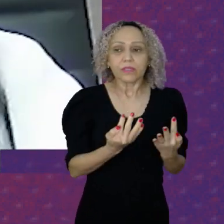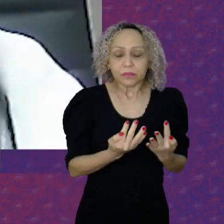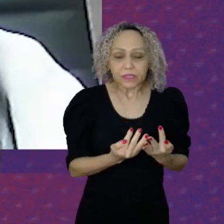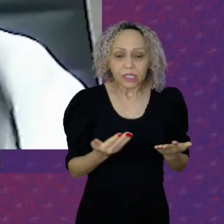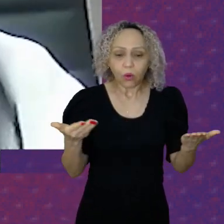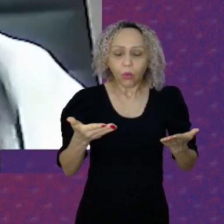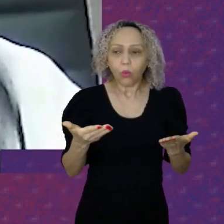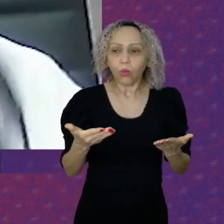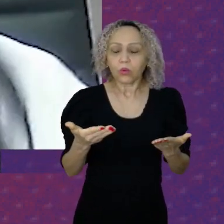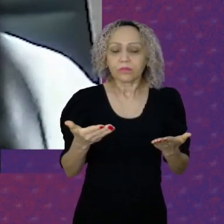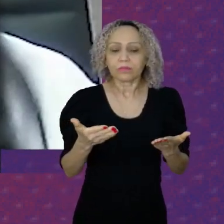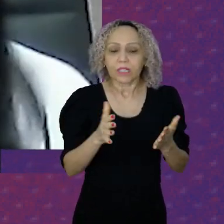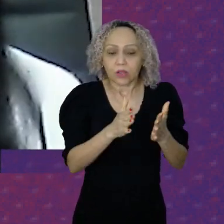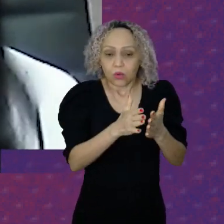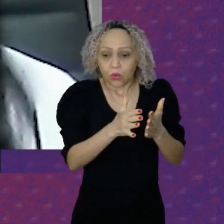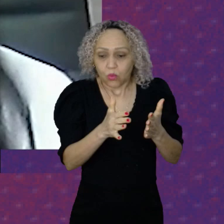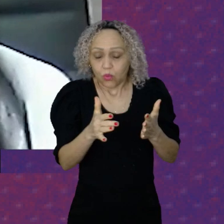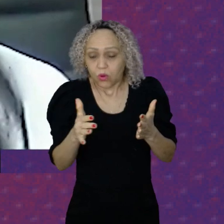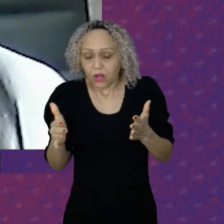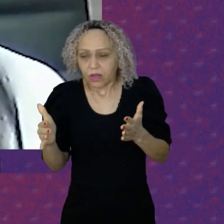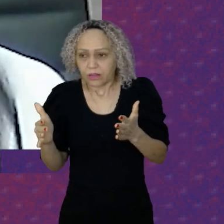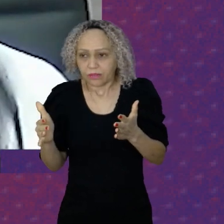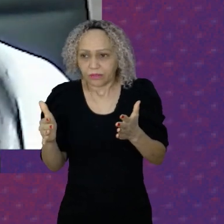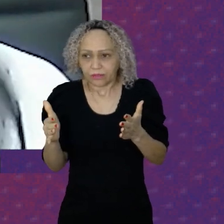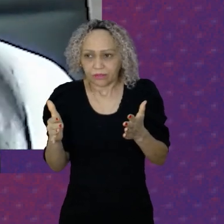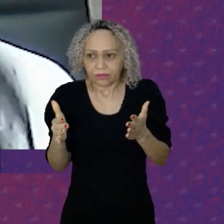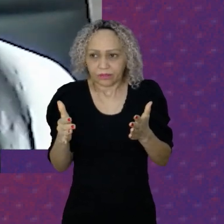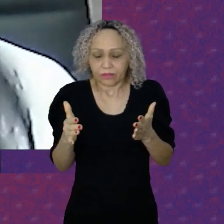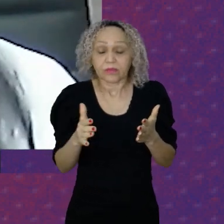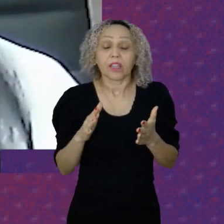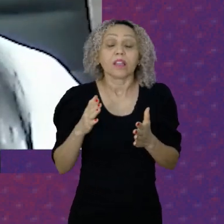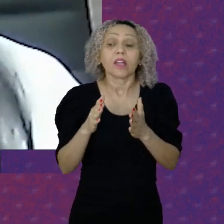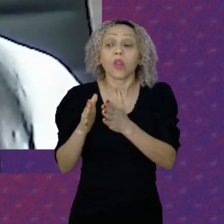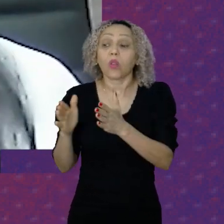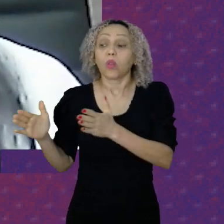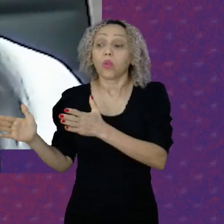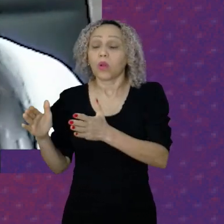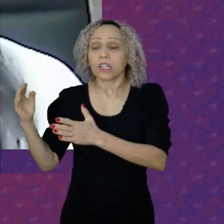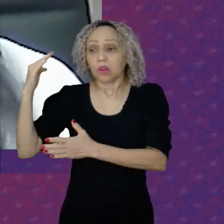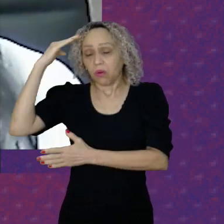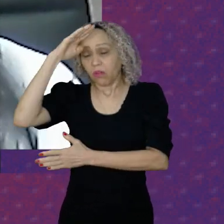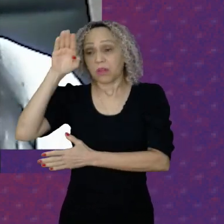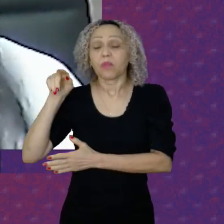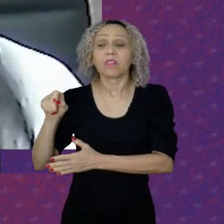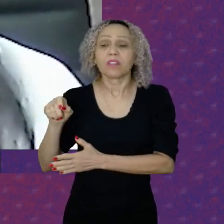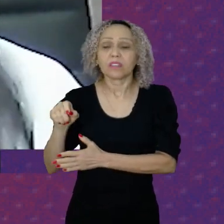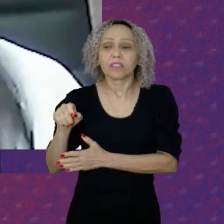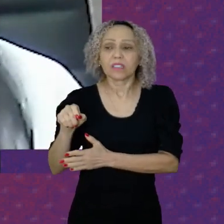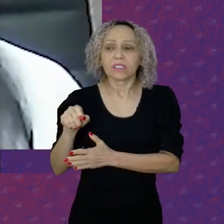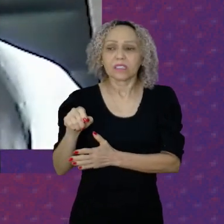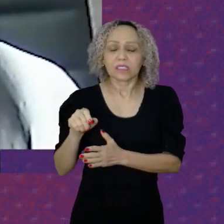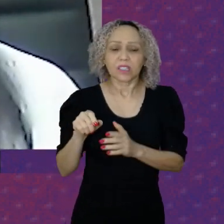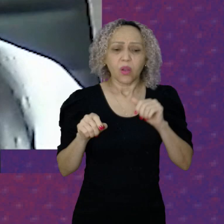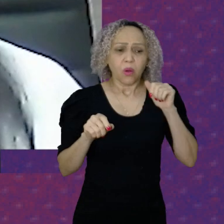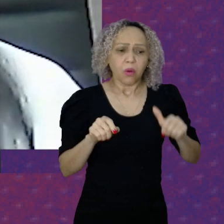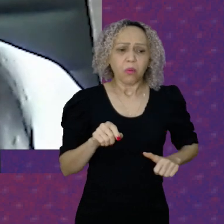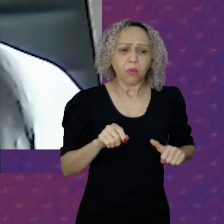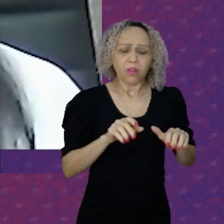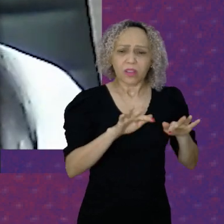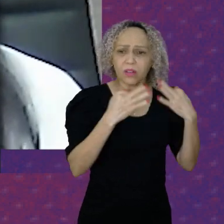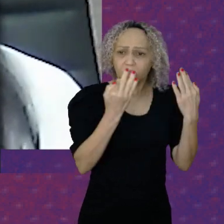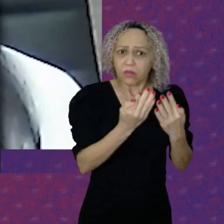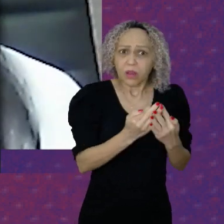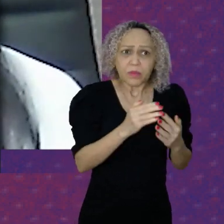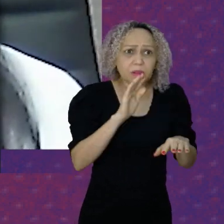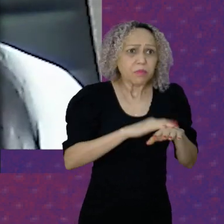ele durante o governo Bolsonaro, ele aqui foi muito reduzido, em mais de 6.000 famílias que